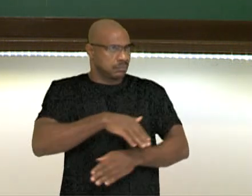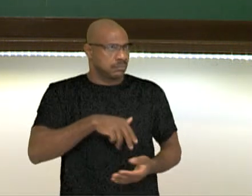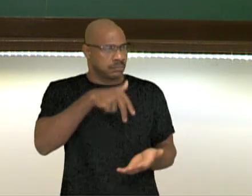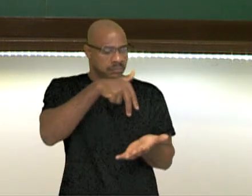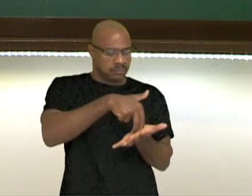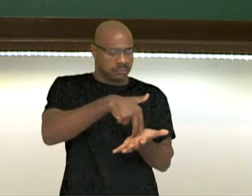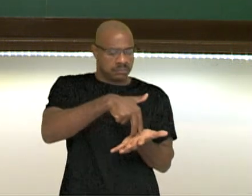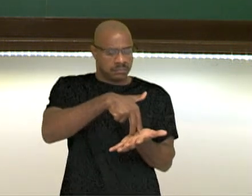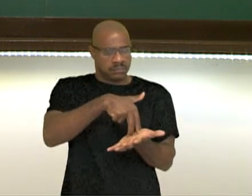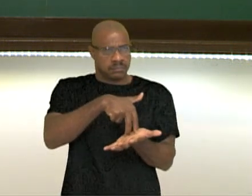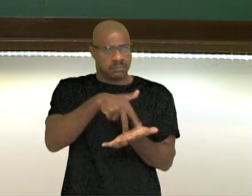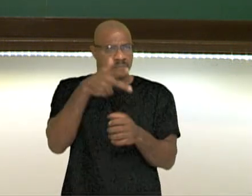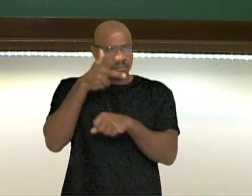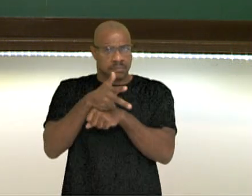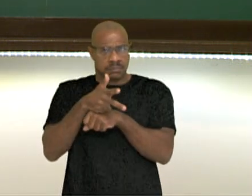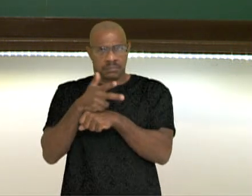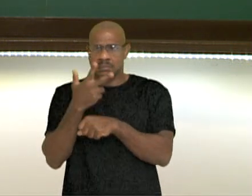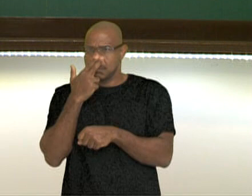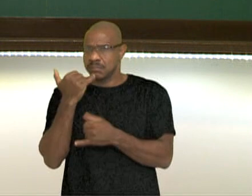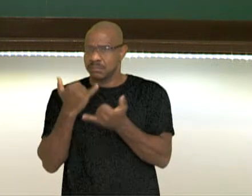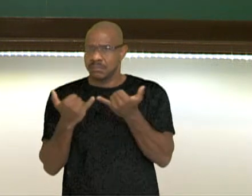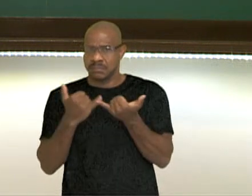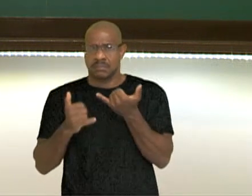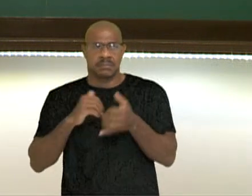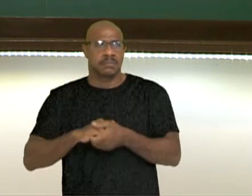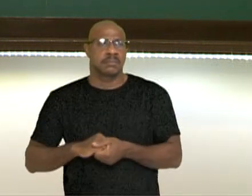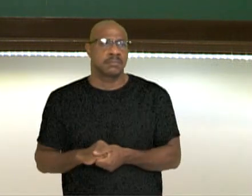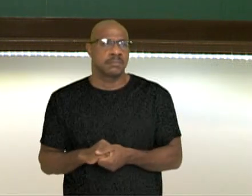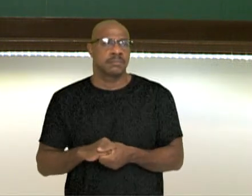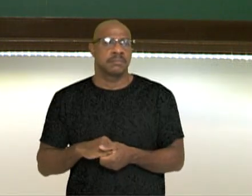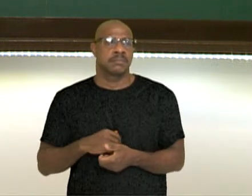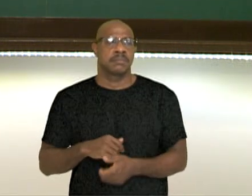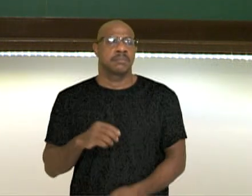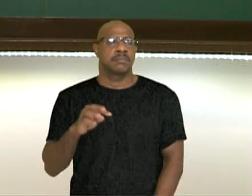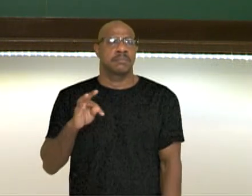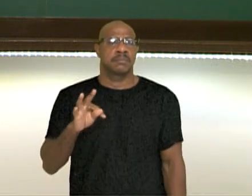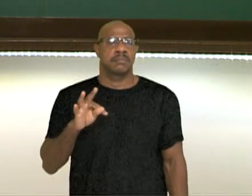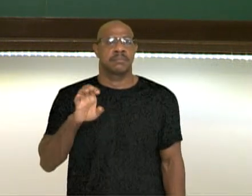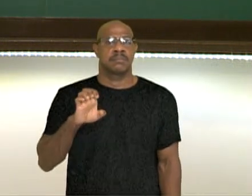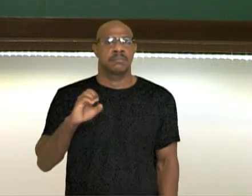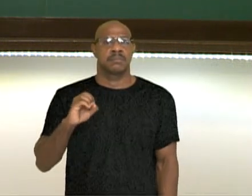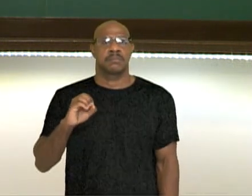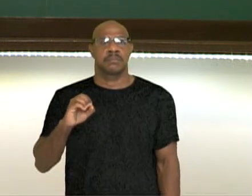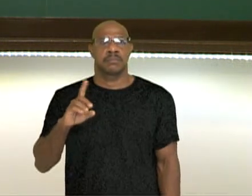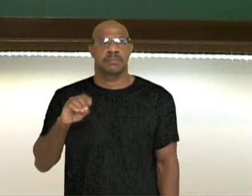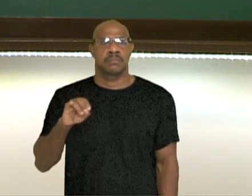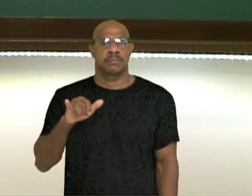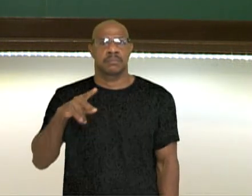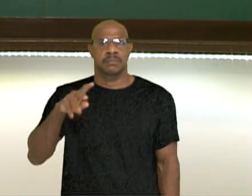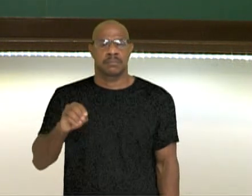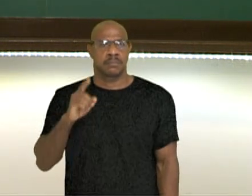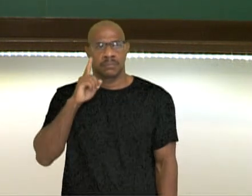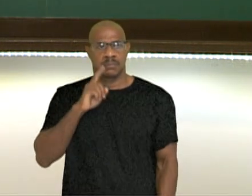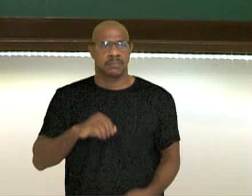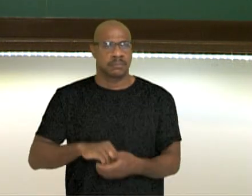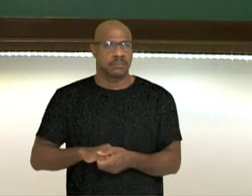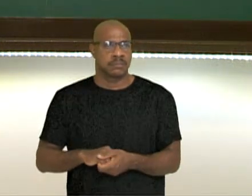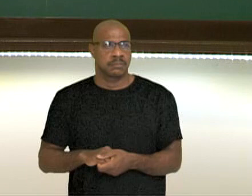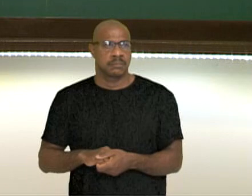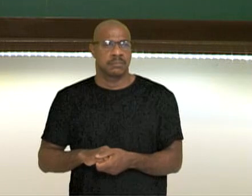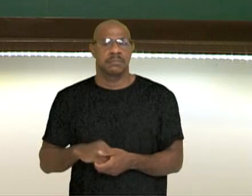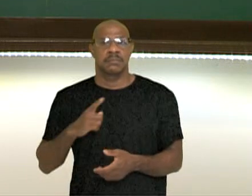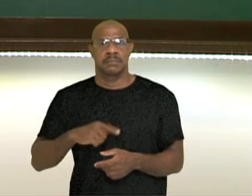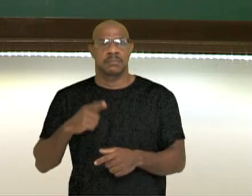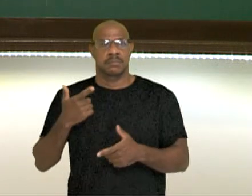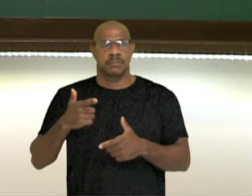uma câmera, mas na verdade não era. Na verdade era um teodolito. Professor, mas o que é isso? O teodolito é um